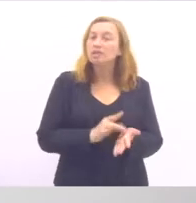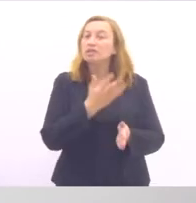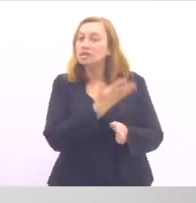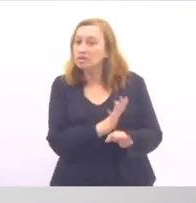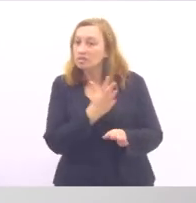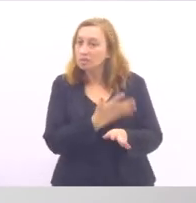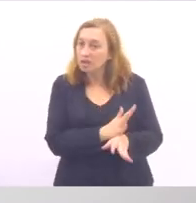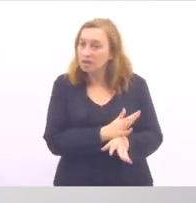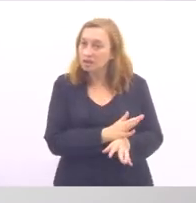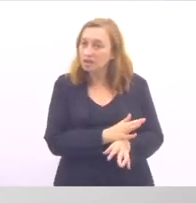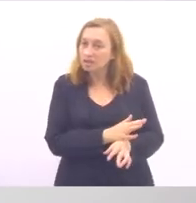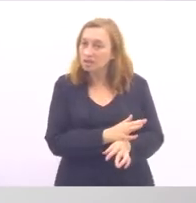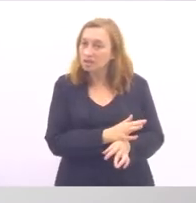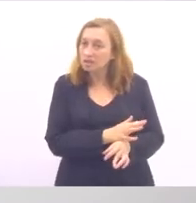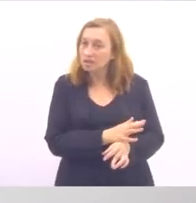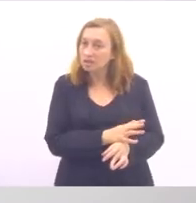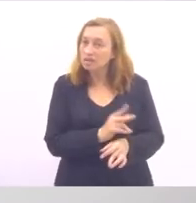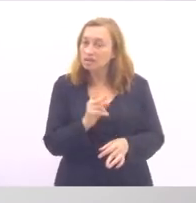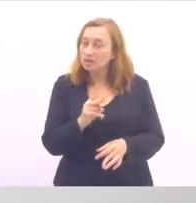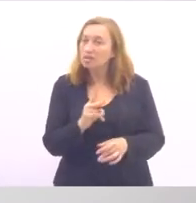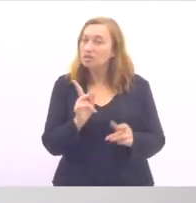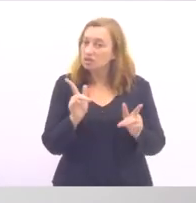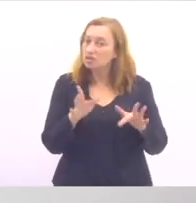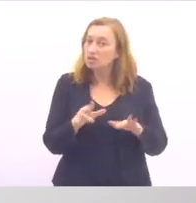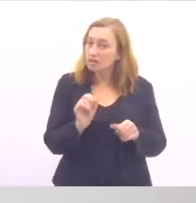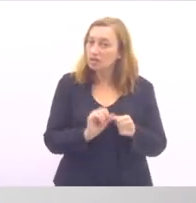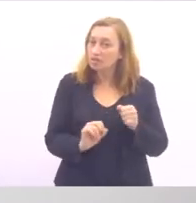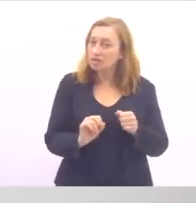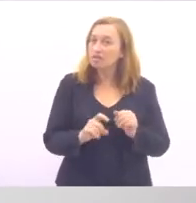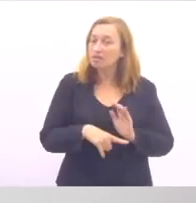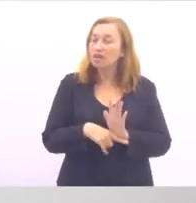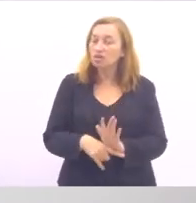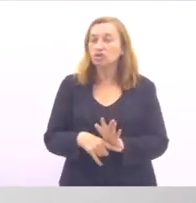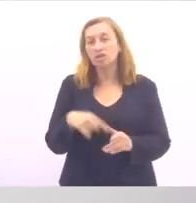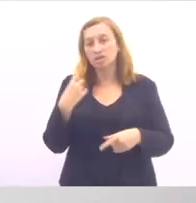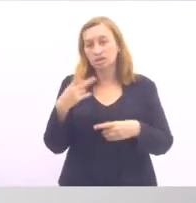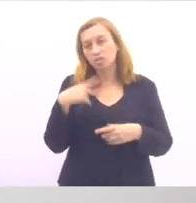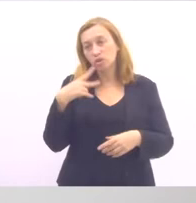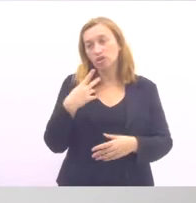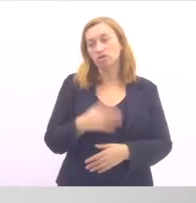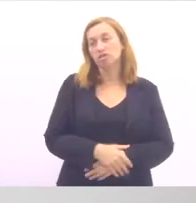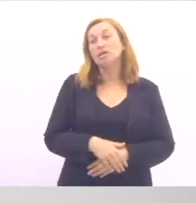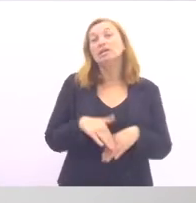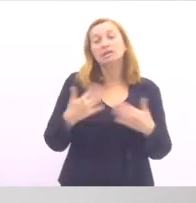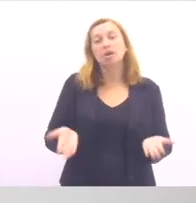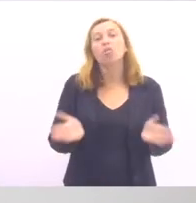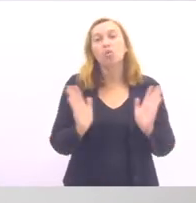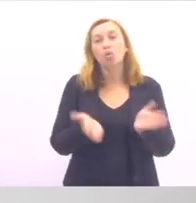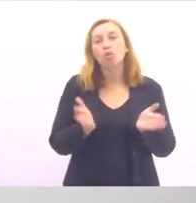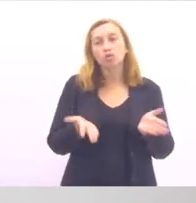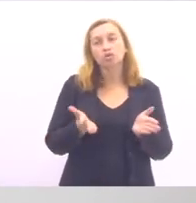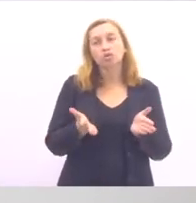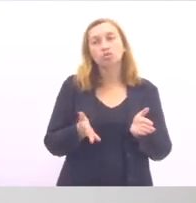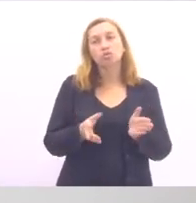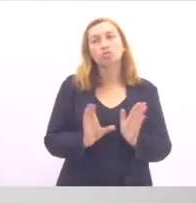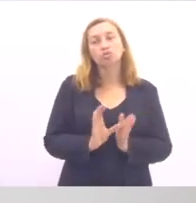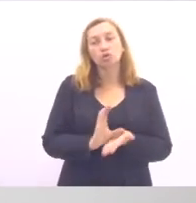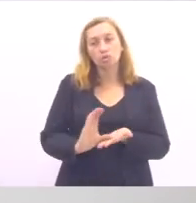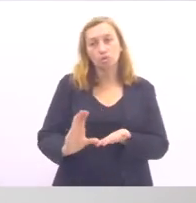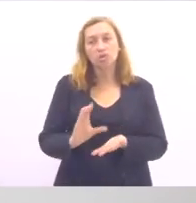prática, vai fazer diferença e vai contribuir nessa política. Então, hoje, o recurso que a gente